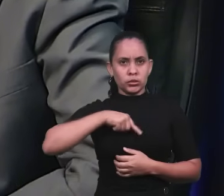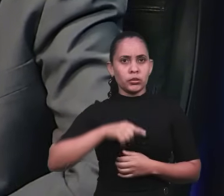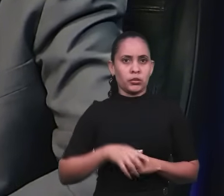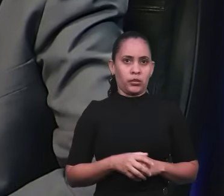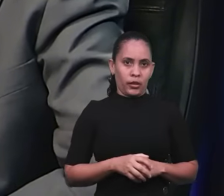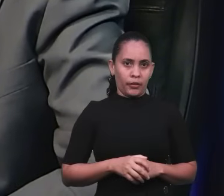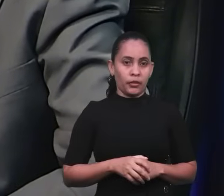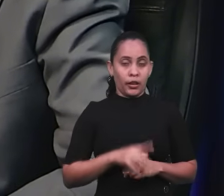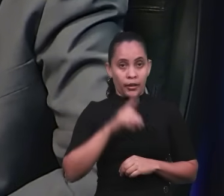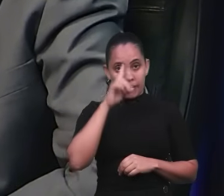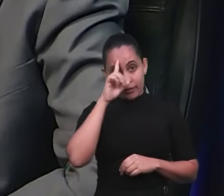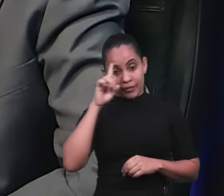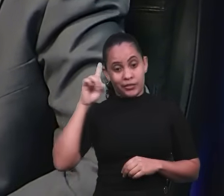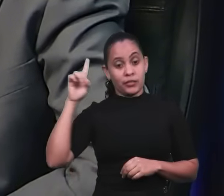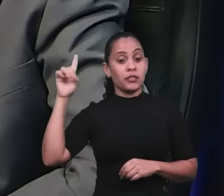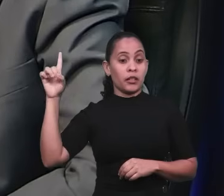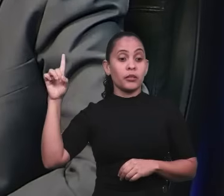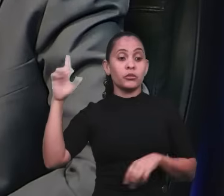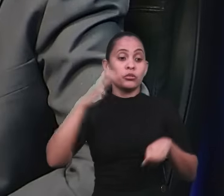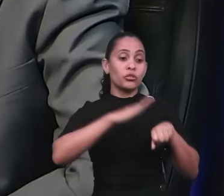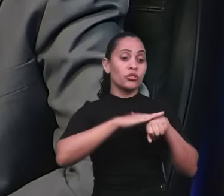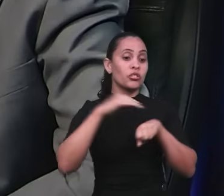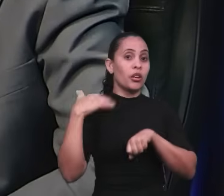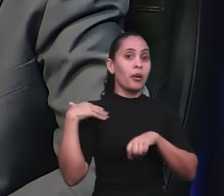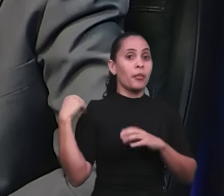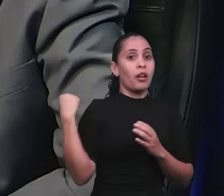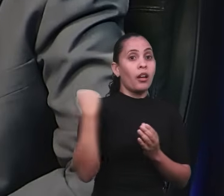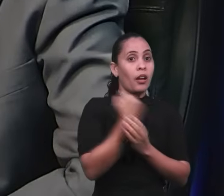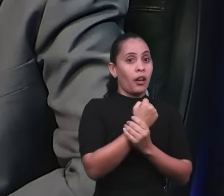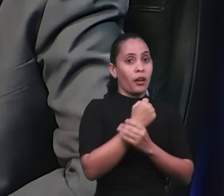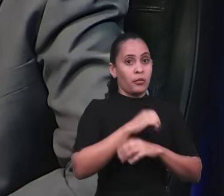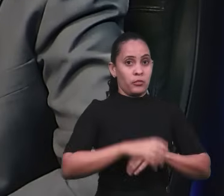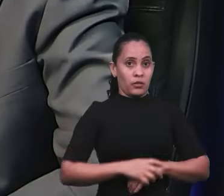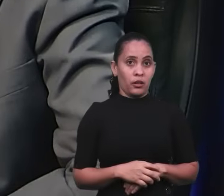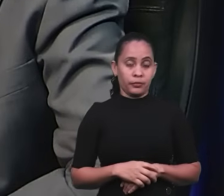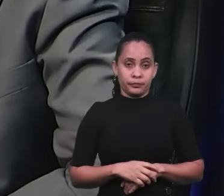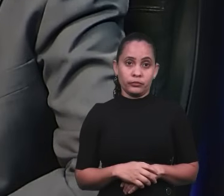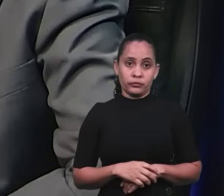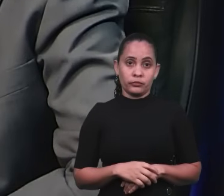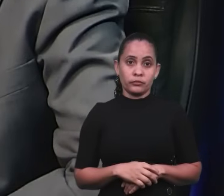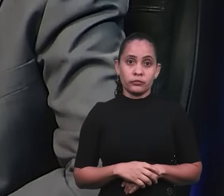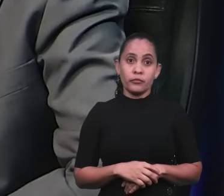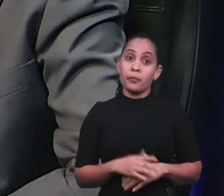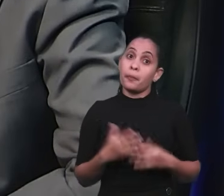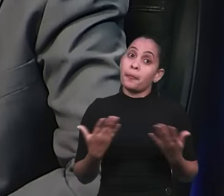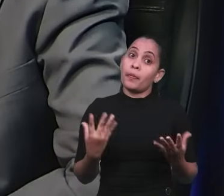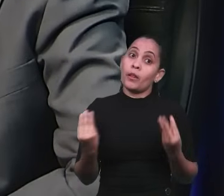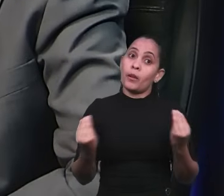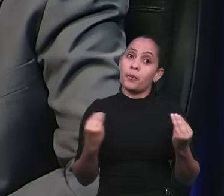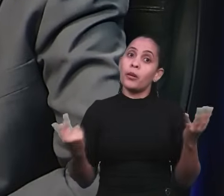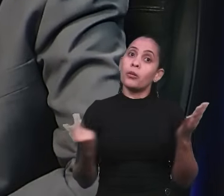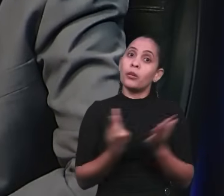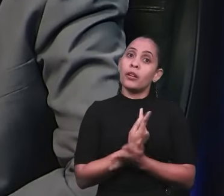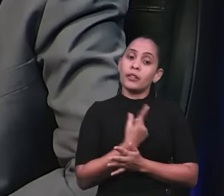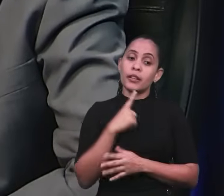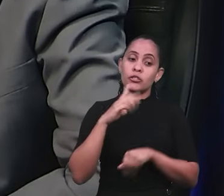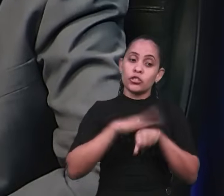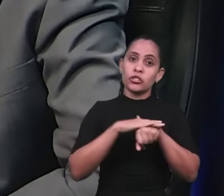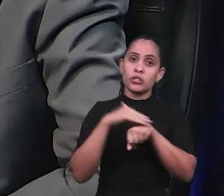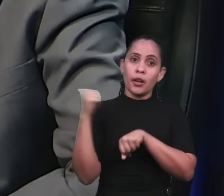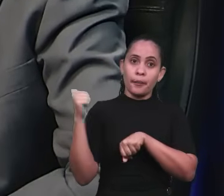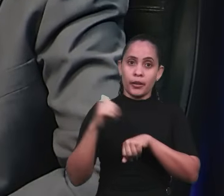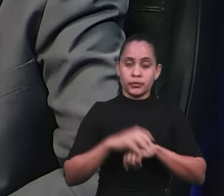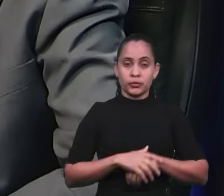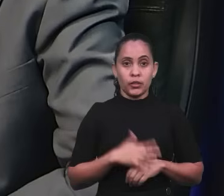Então, Deus decide chamar Abraão. E como que se deu exatamente esse chamado?